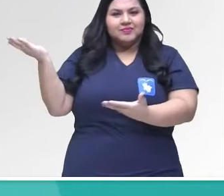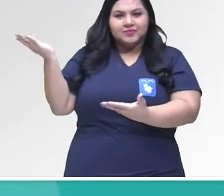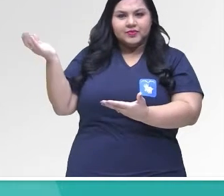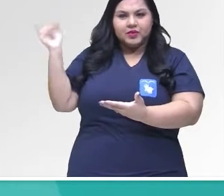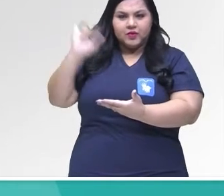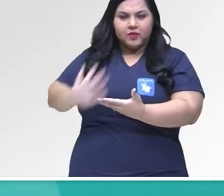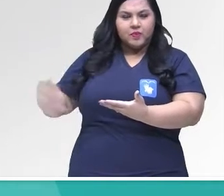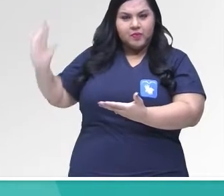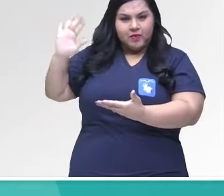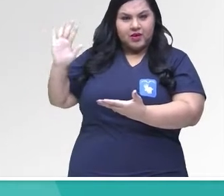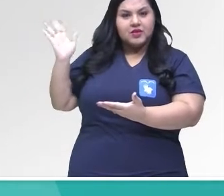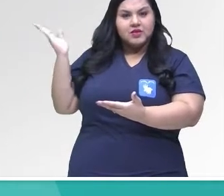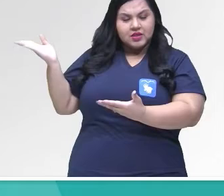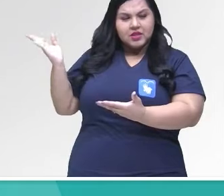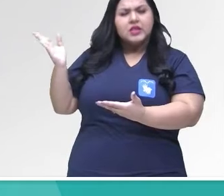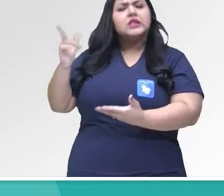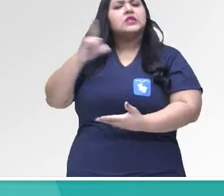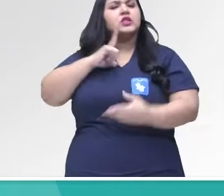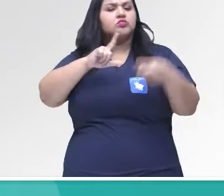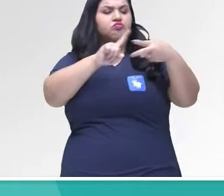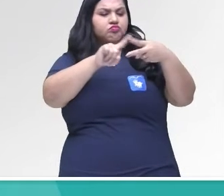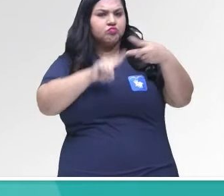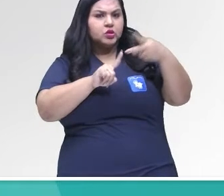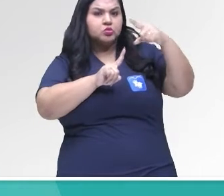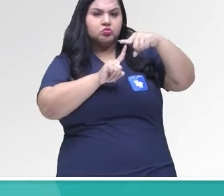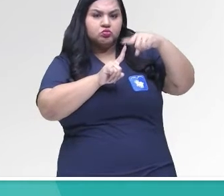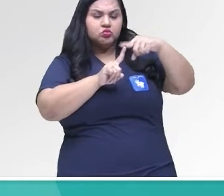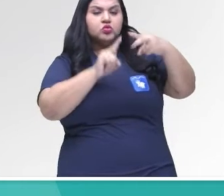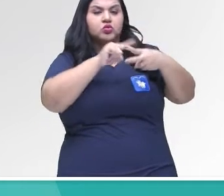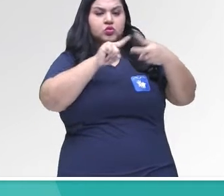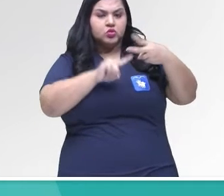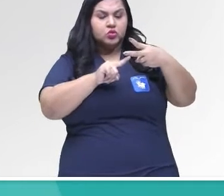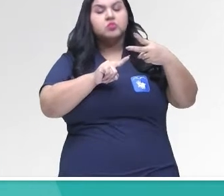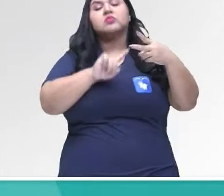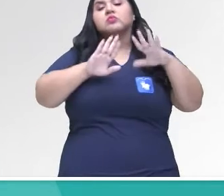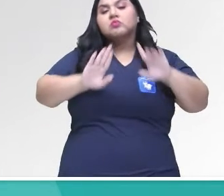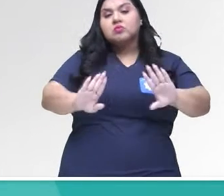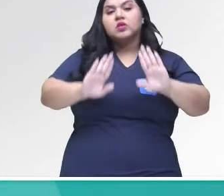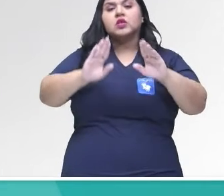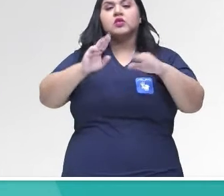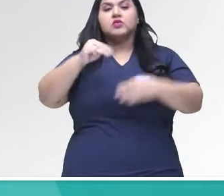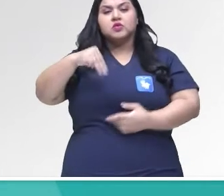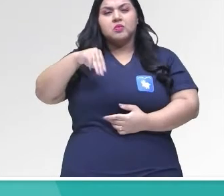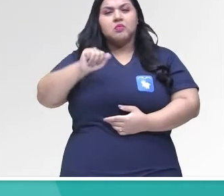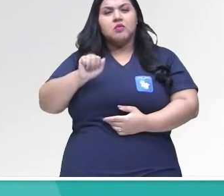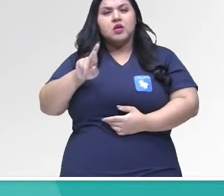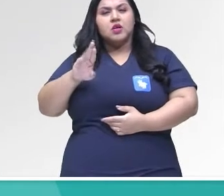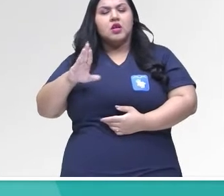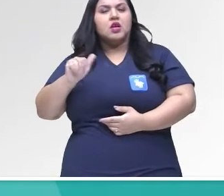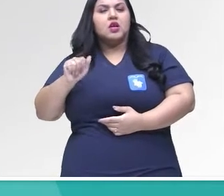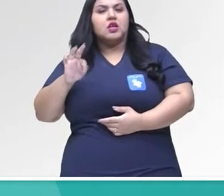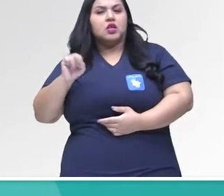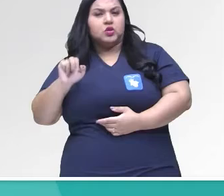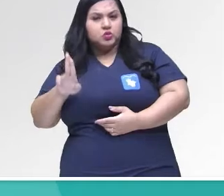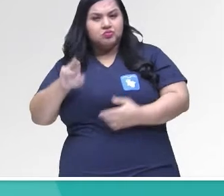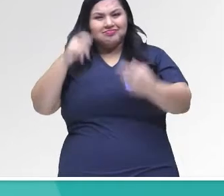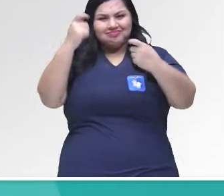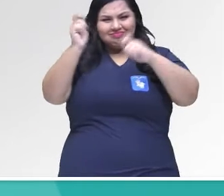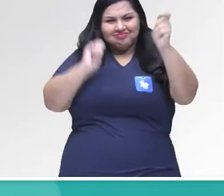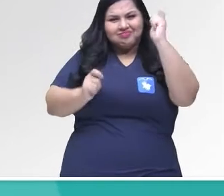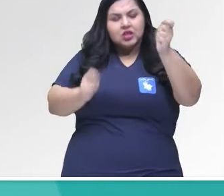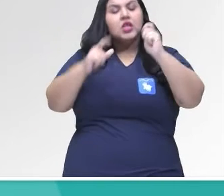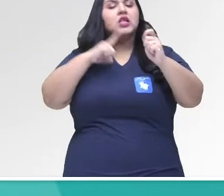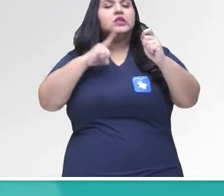do maracatu, que existem dois tipos de maracatu, mas o maracatu ele tem várias particularidades que